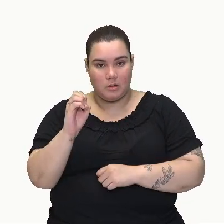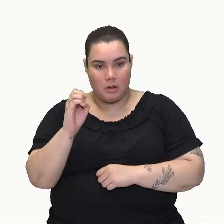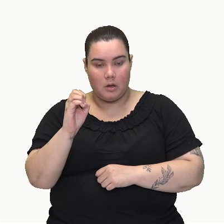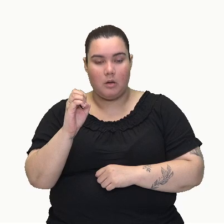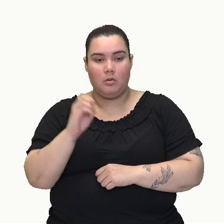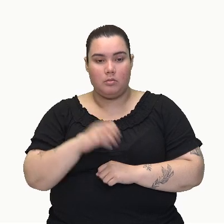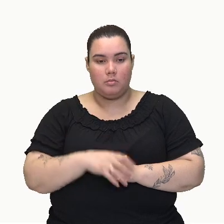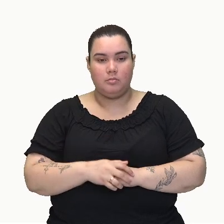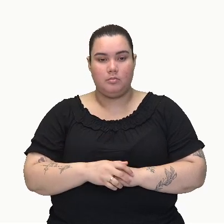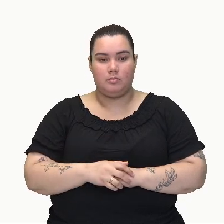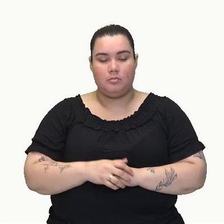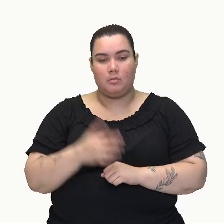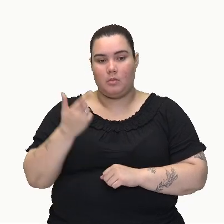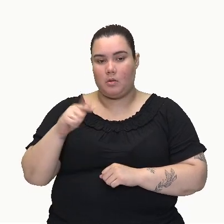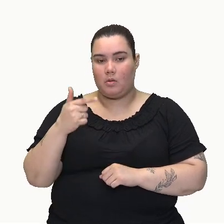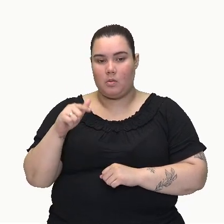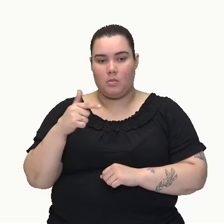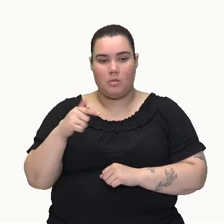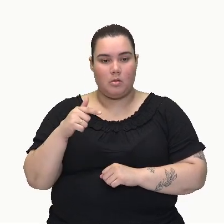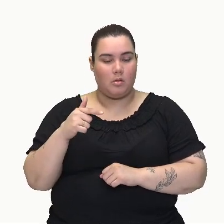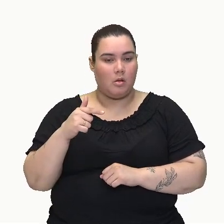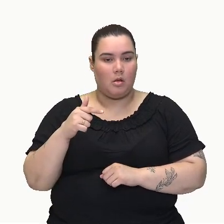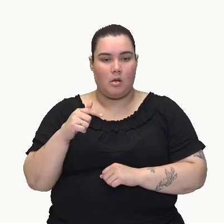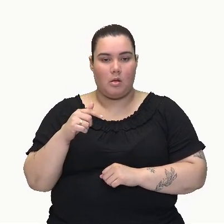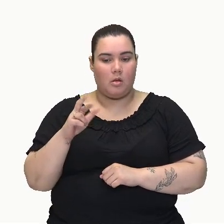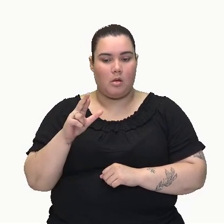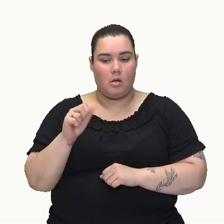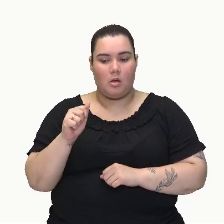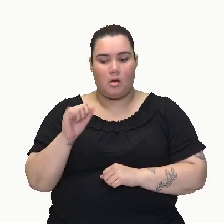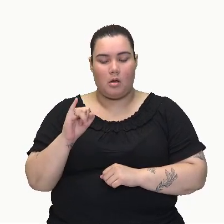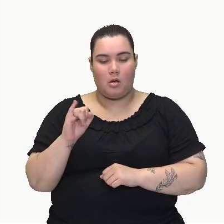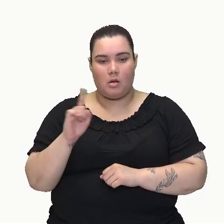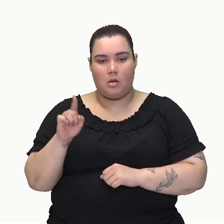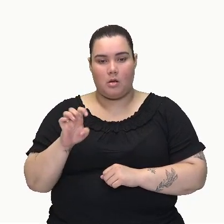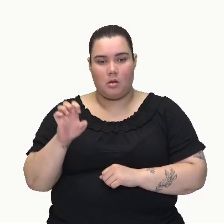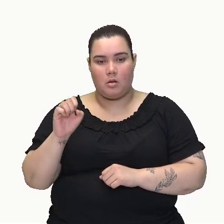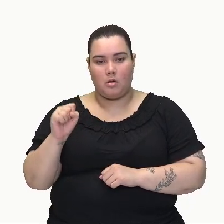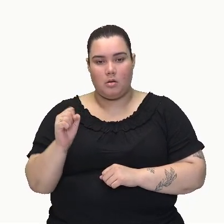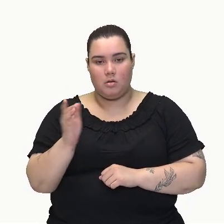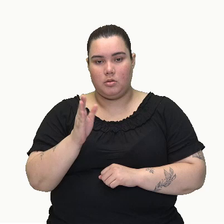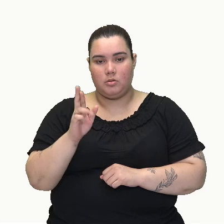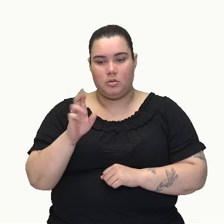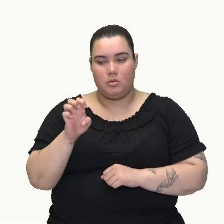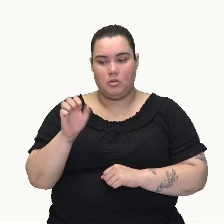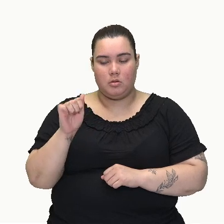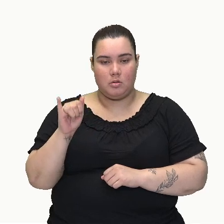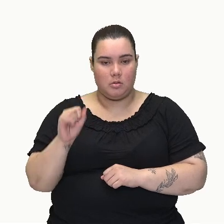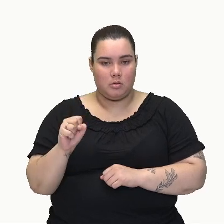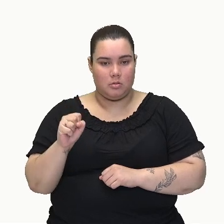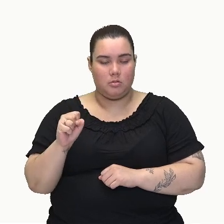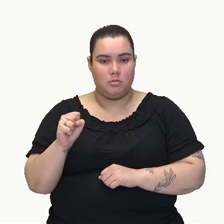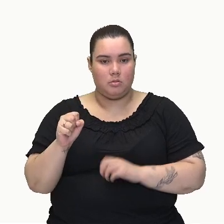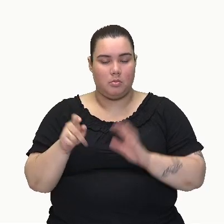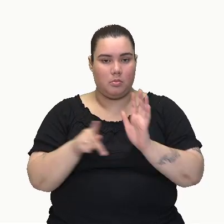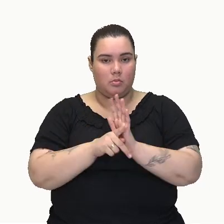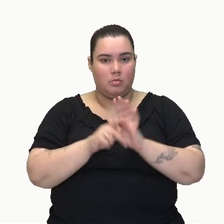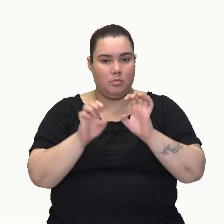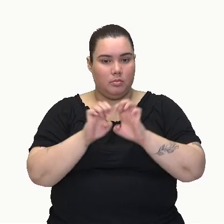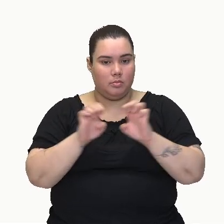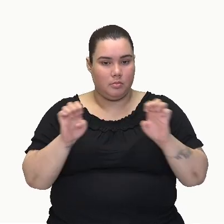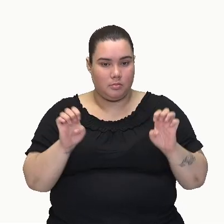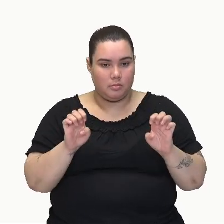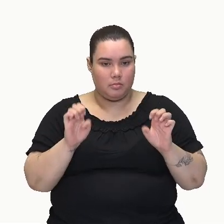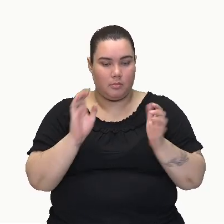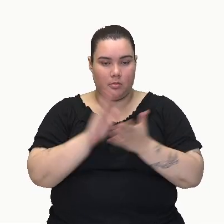nós não teremos raízes reais para essa equação, tá? Então, nós não